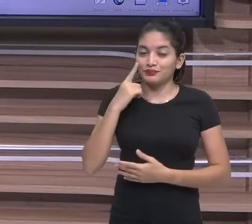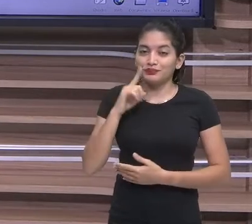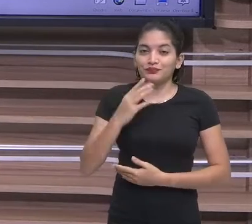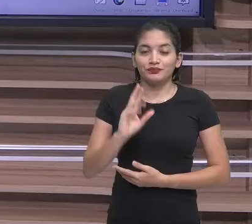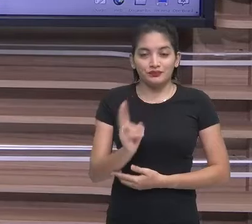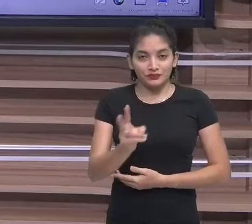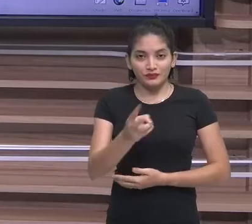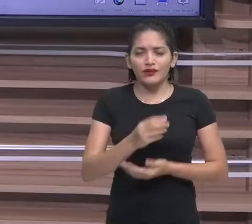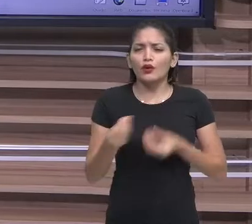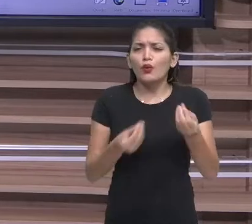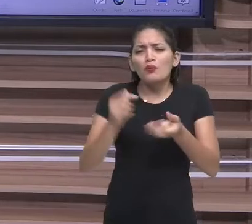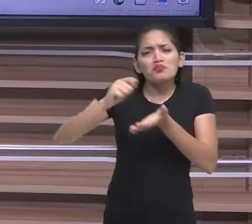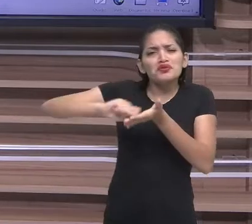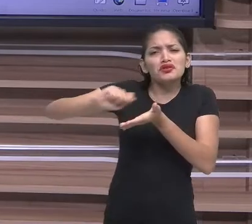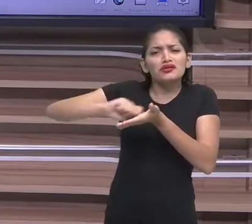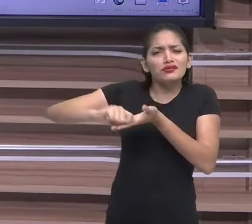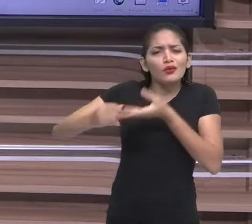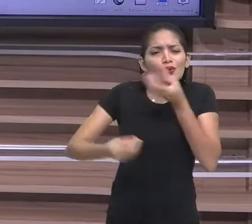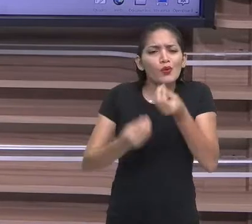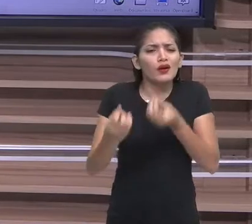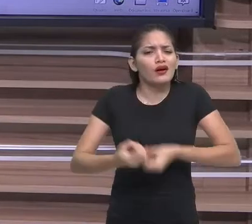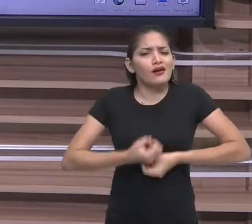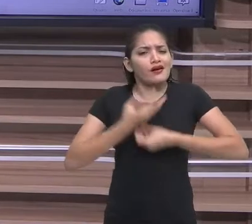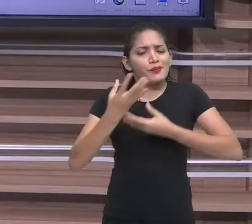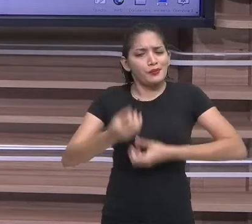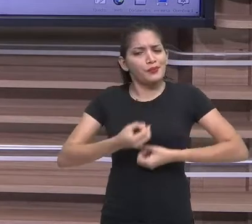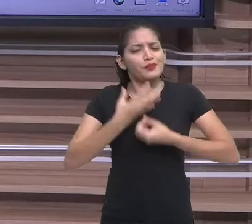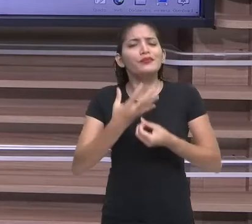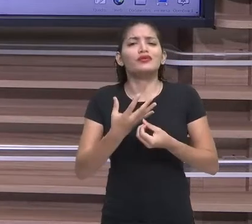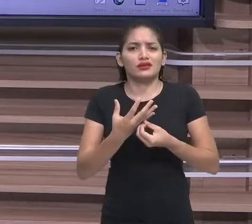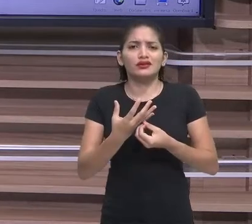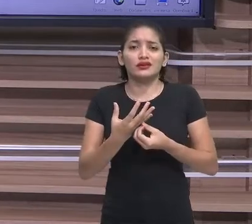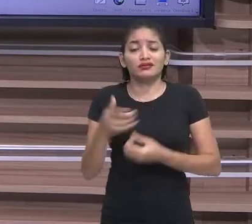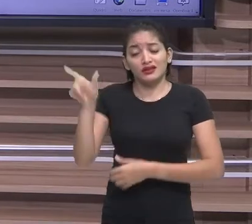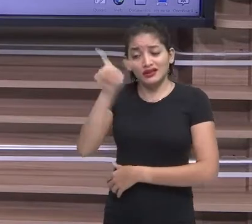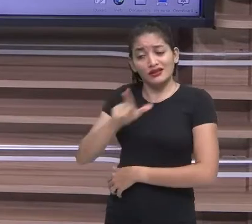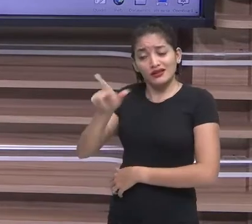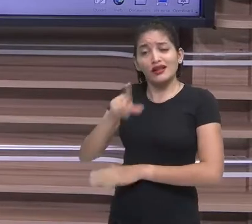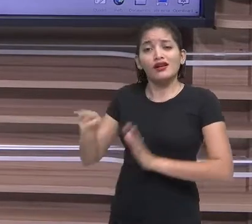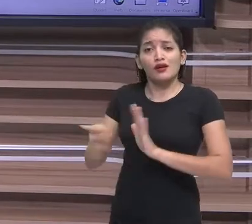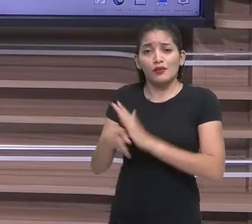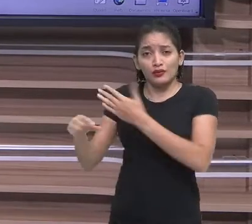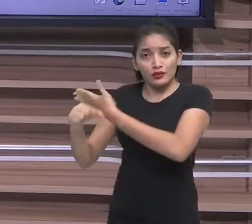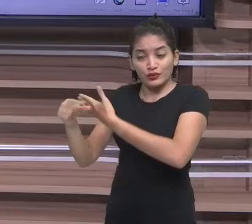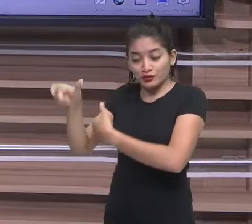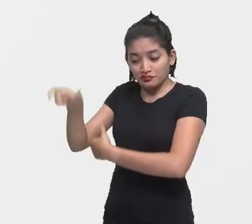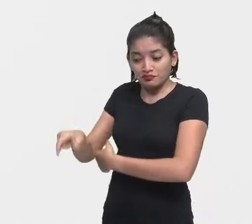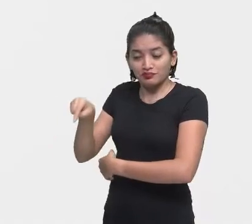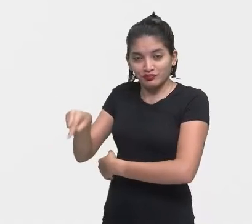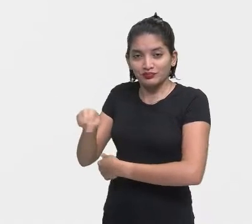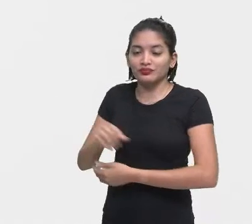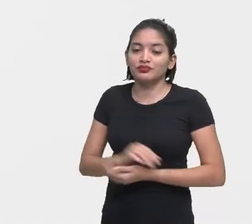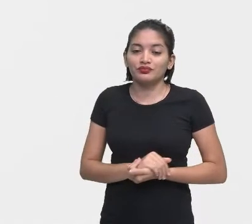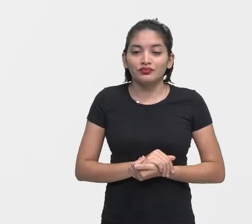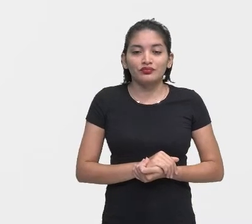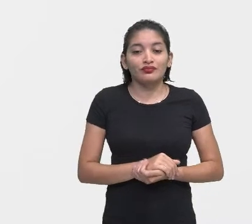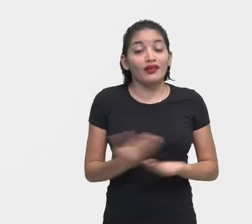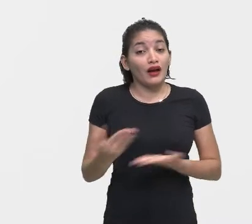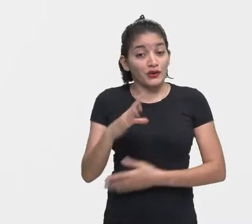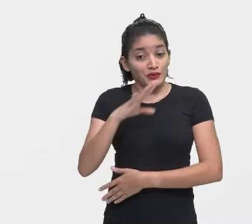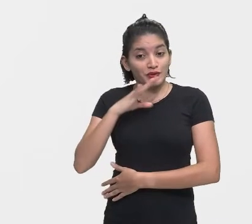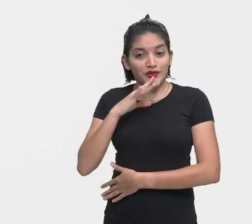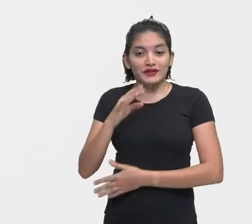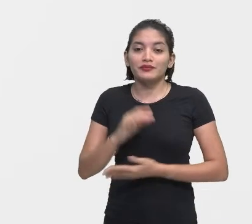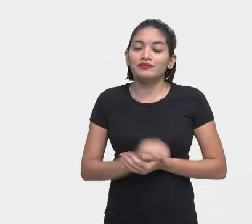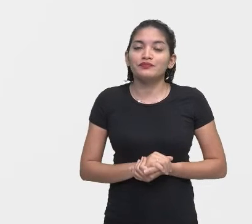que ele escreveu? Como é que se dá essa produção poética literária de Fernando Pessoa? Vamos conhecer? Olha aí.